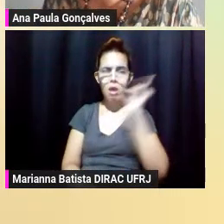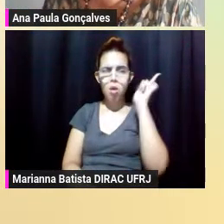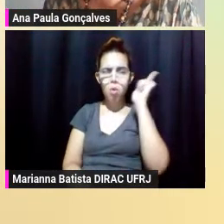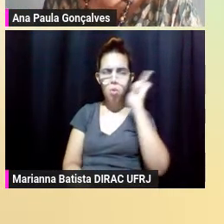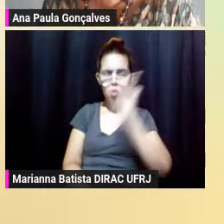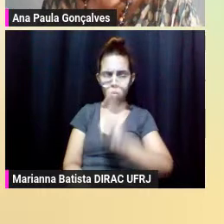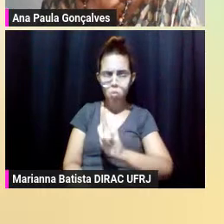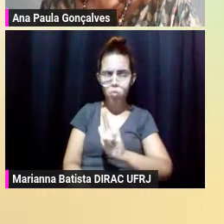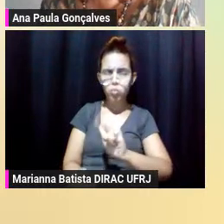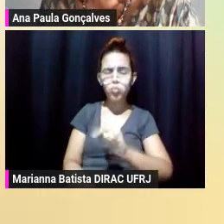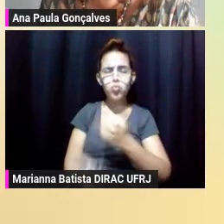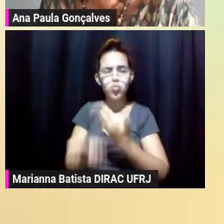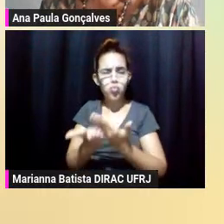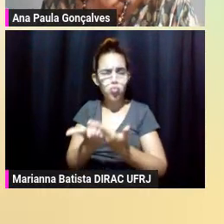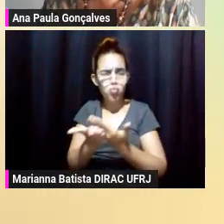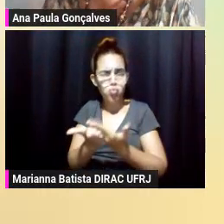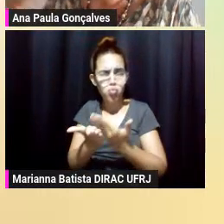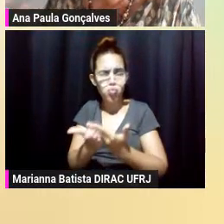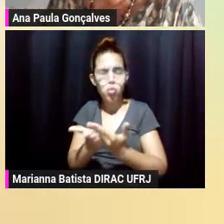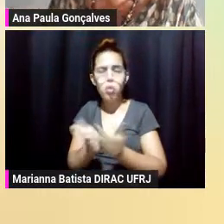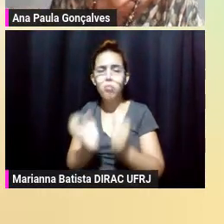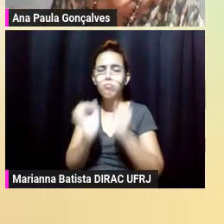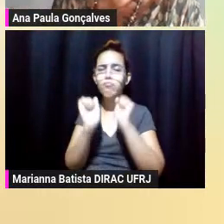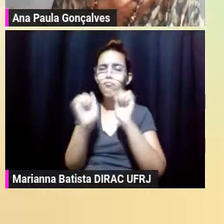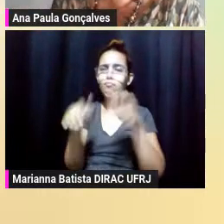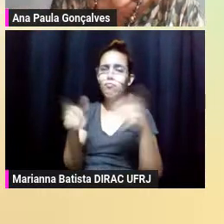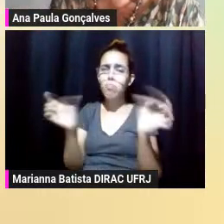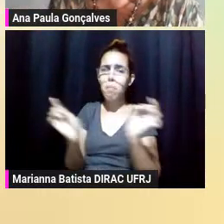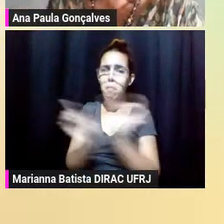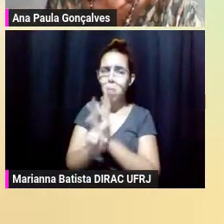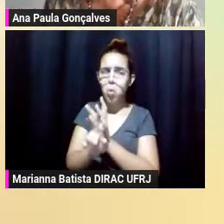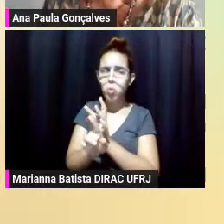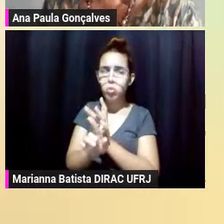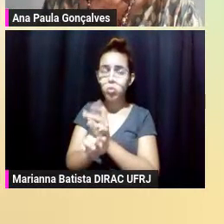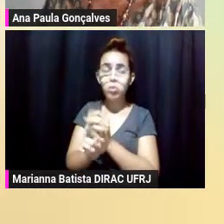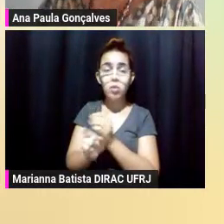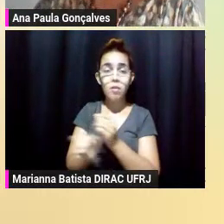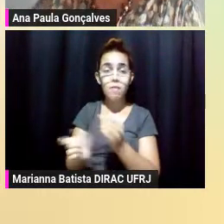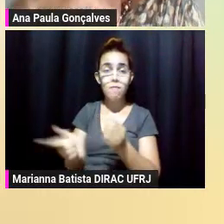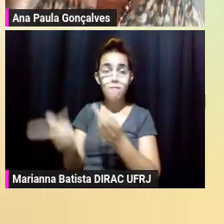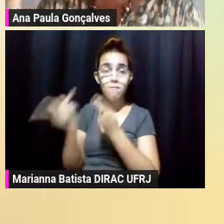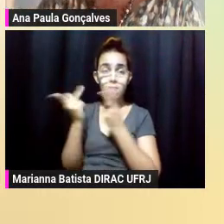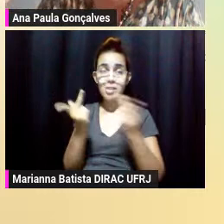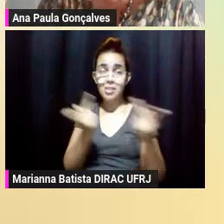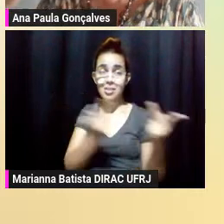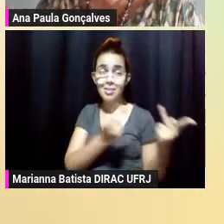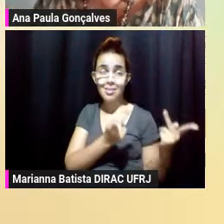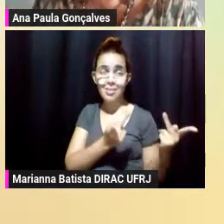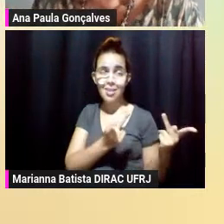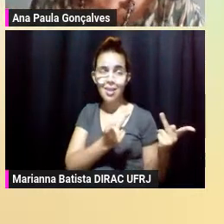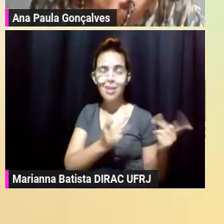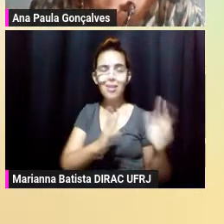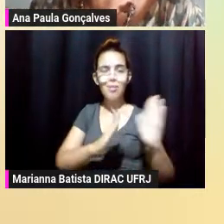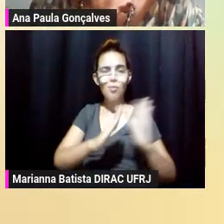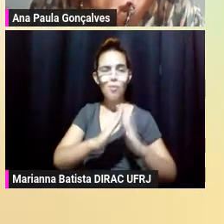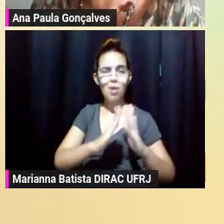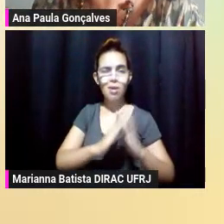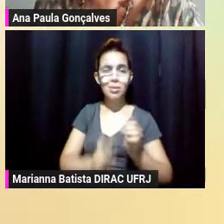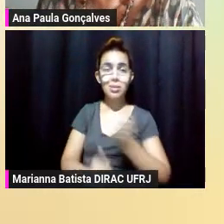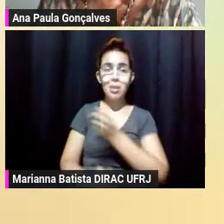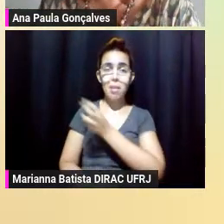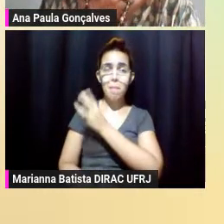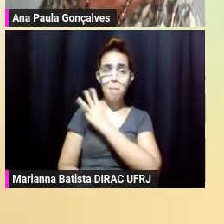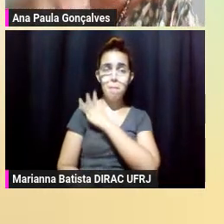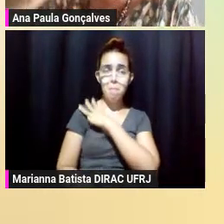eu vivo uma experiência de visitar o Arsenal de Marinha do Rio de Janeiro como estagiária, uma outra luta, que é me colocar nesse lugar